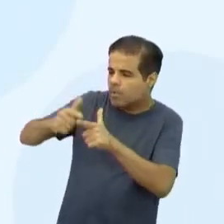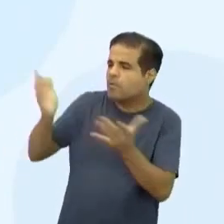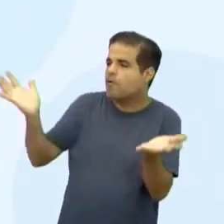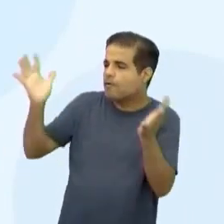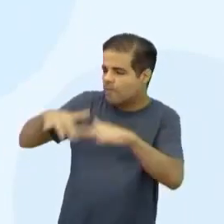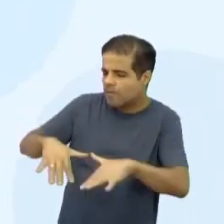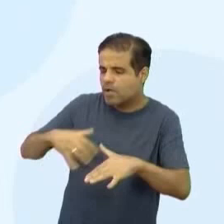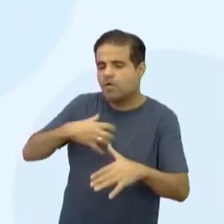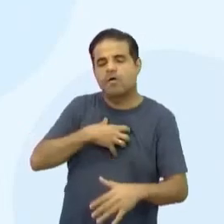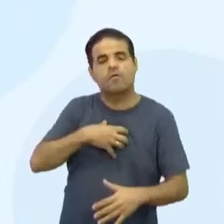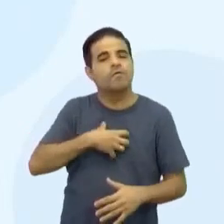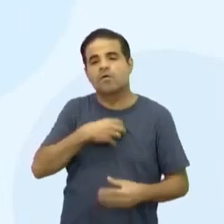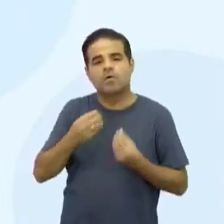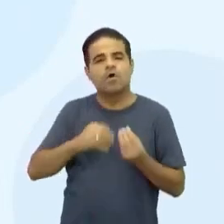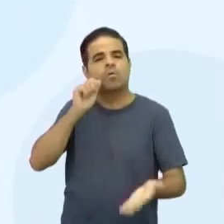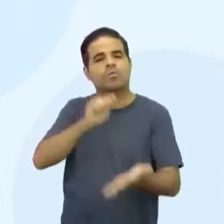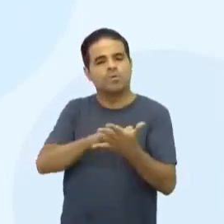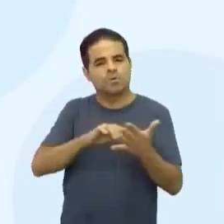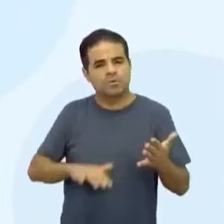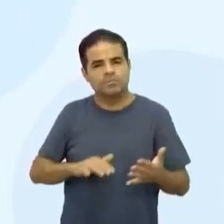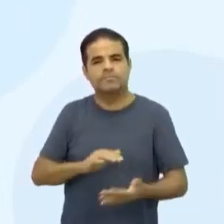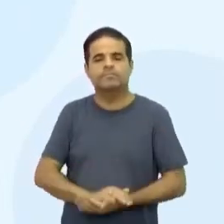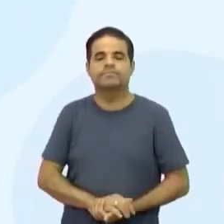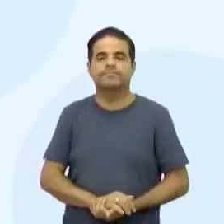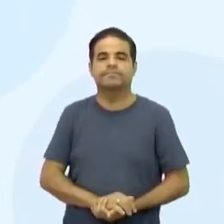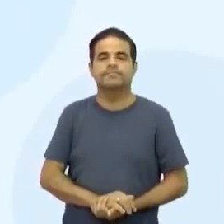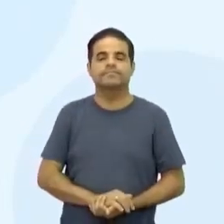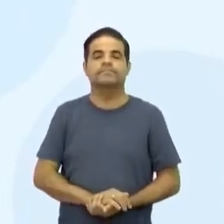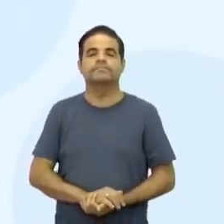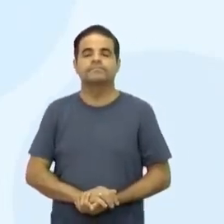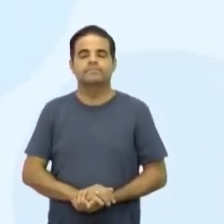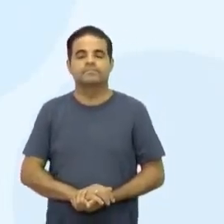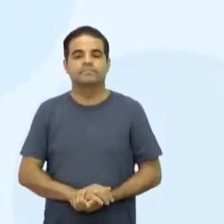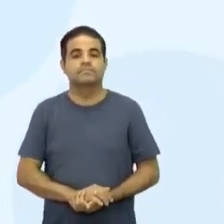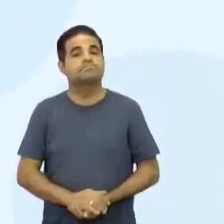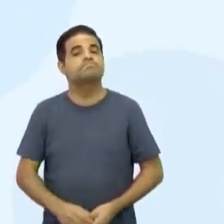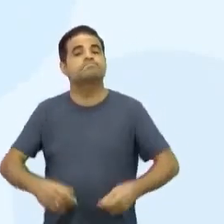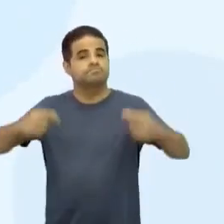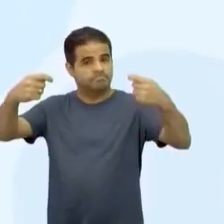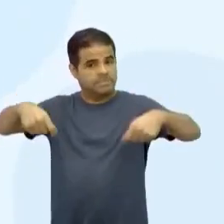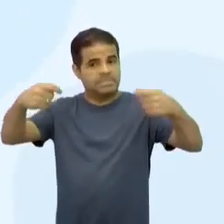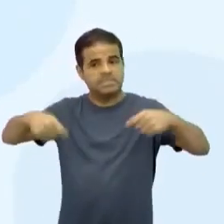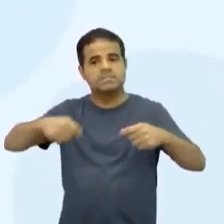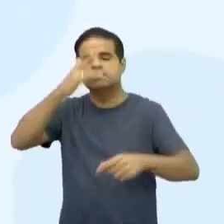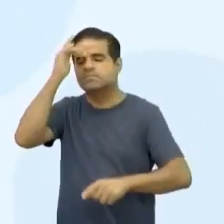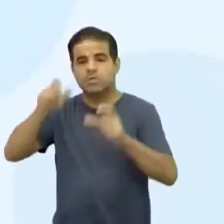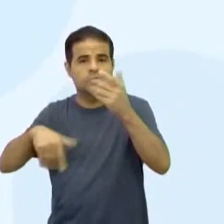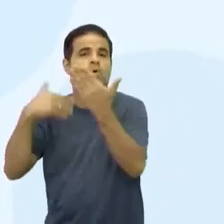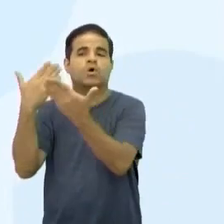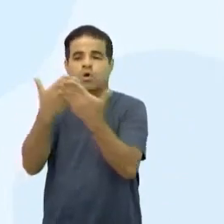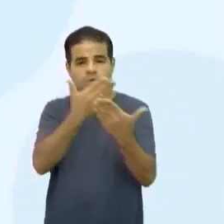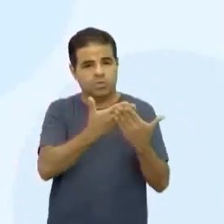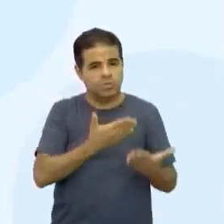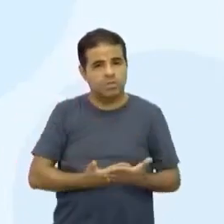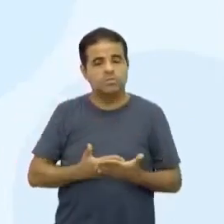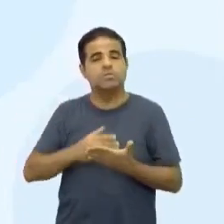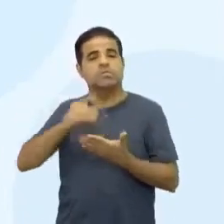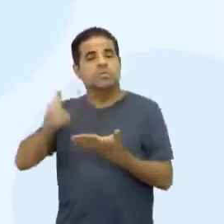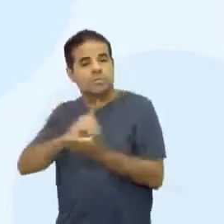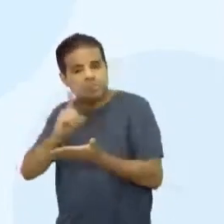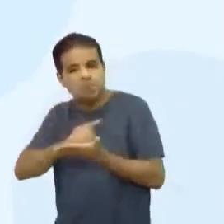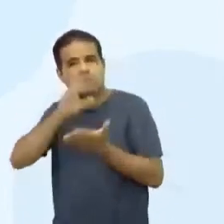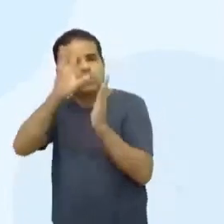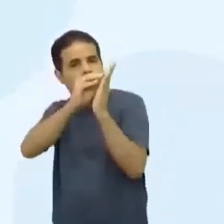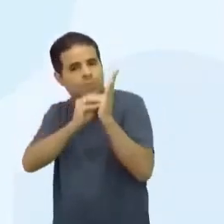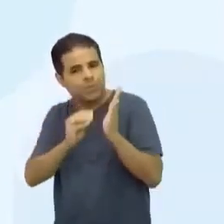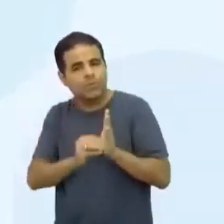nós na forma de uma atividade. Certo? Então, é necessário que os estudantes, tenham um diário de bordo para